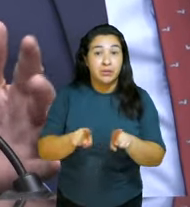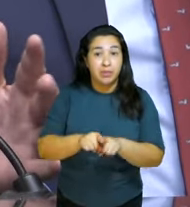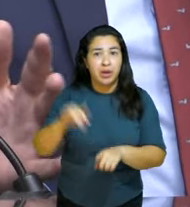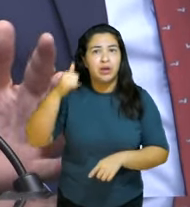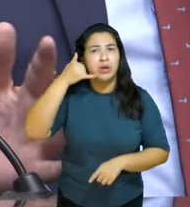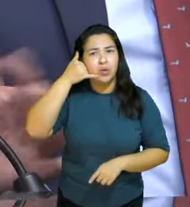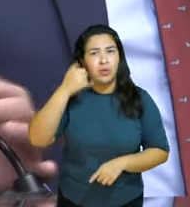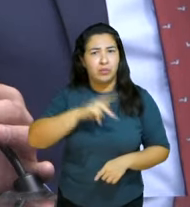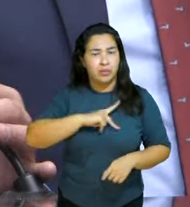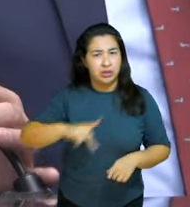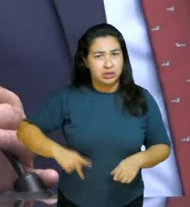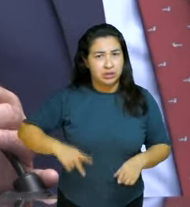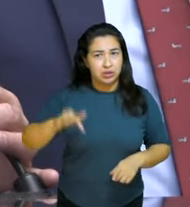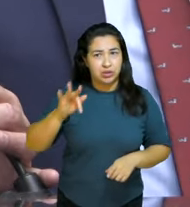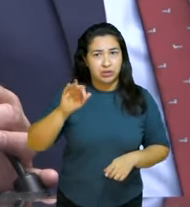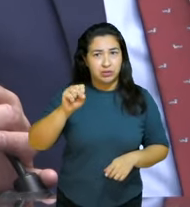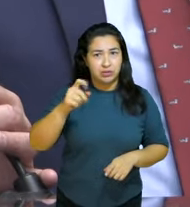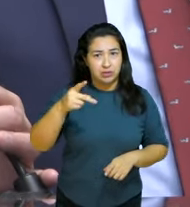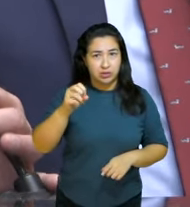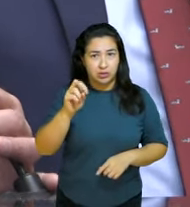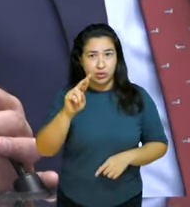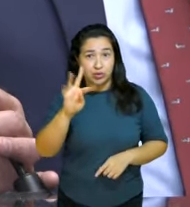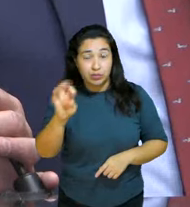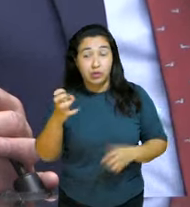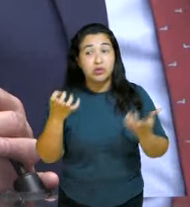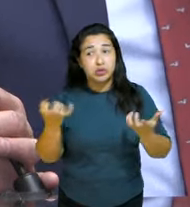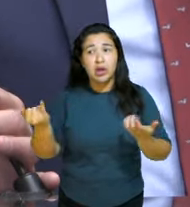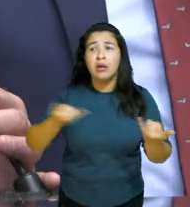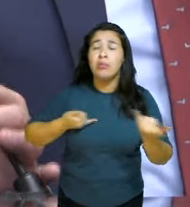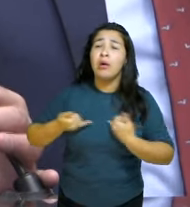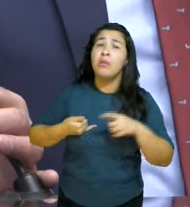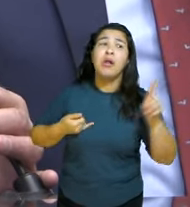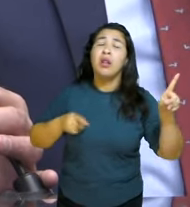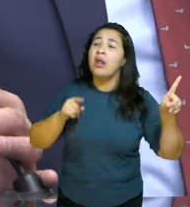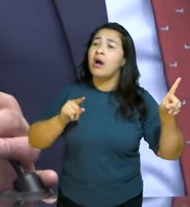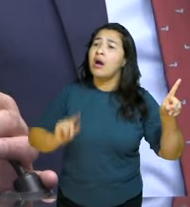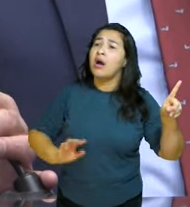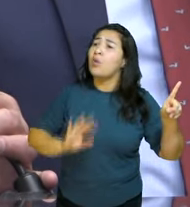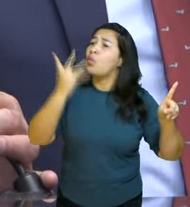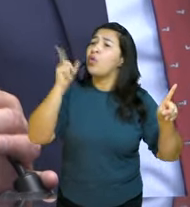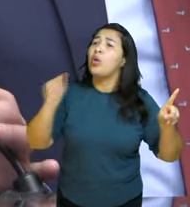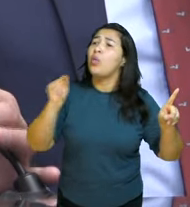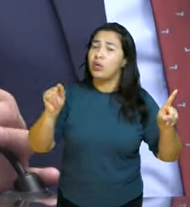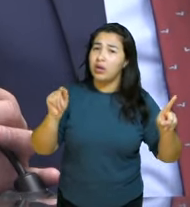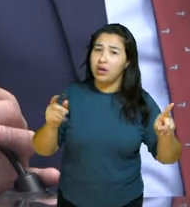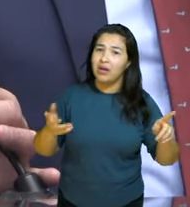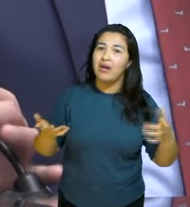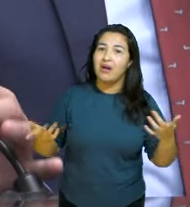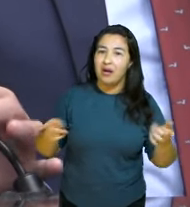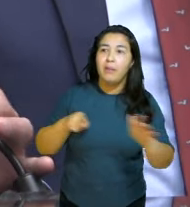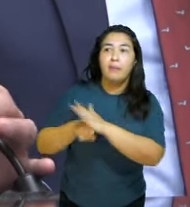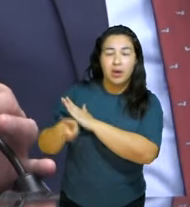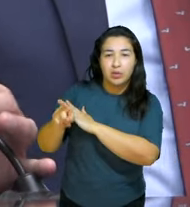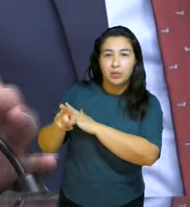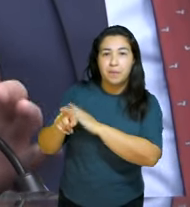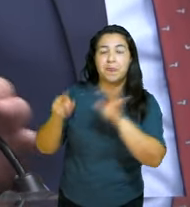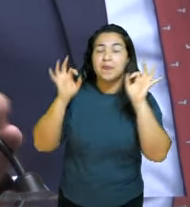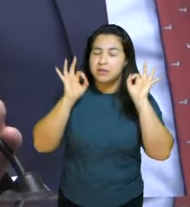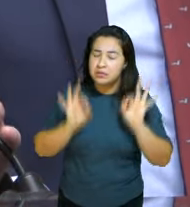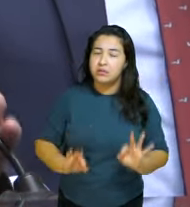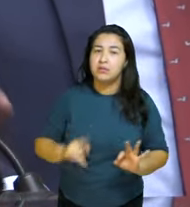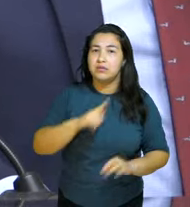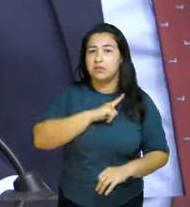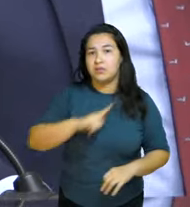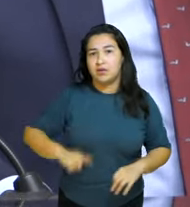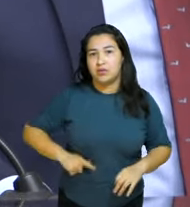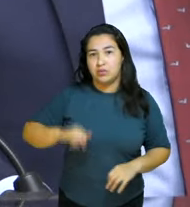tentar entender um pouco. Então, o que nós queremos é contribuir. Tenho certeza que o governador Jorginho Melo